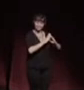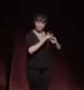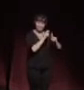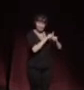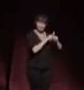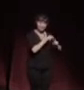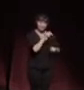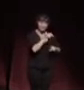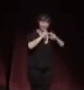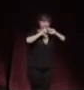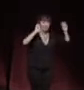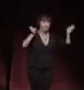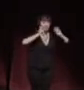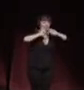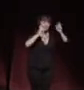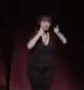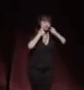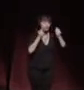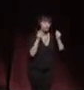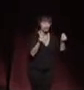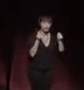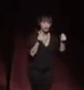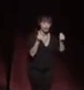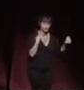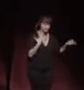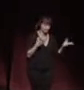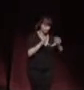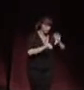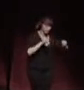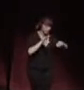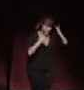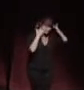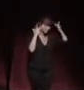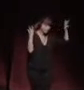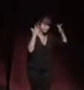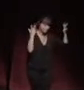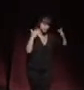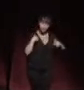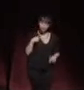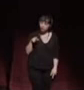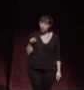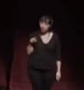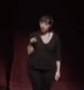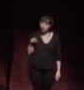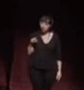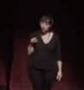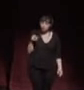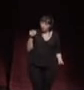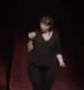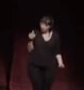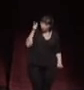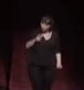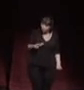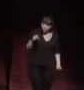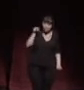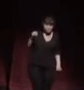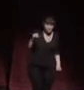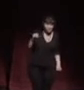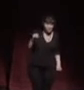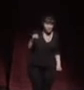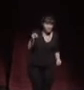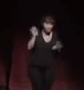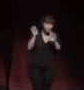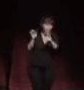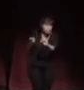gritar e chorar e não sabemos mais o que fazer com ele. Então eu fiquei muito surpresa E encantada com essa